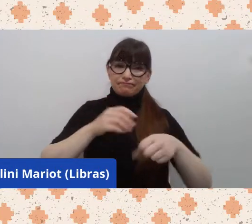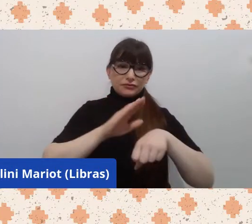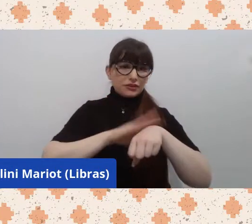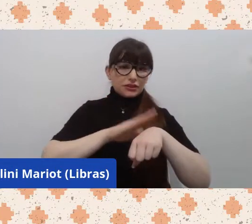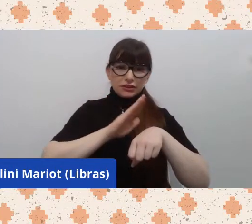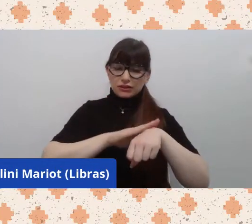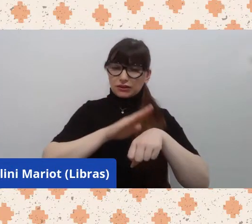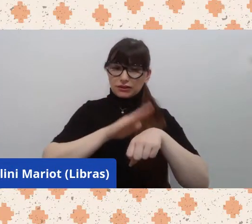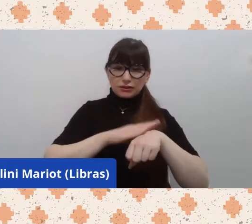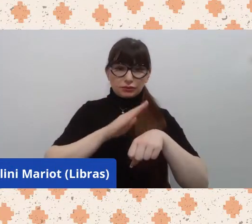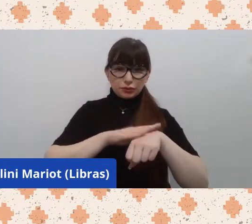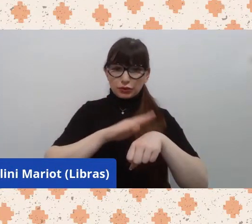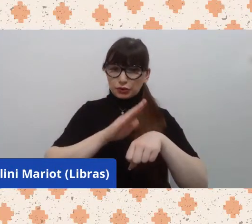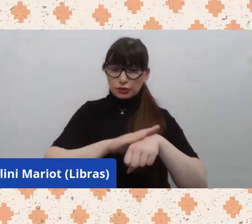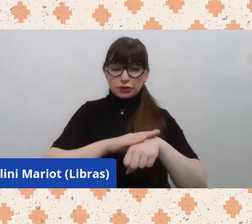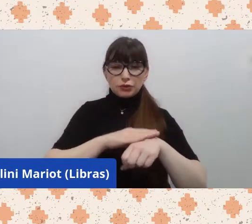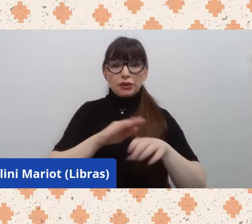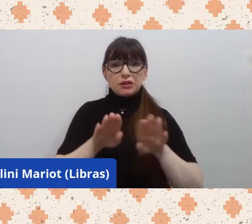muito grande,